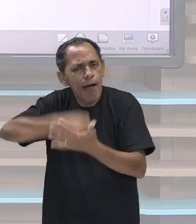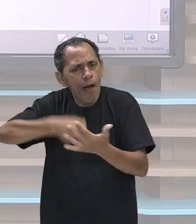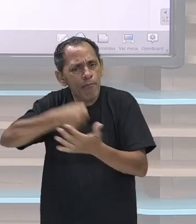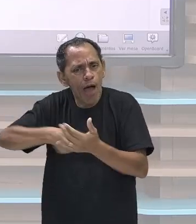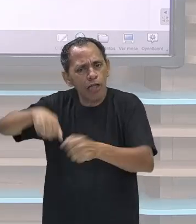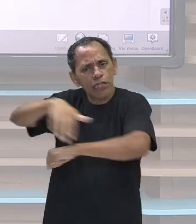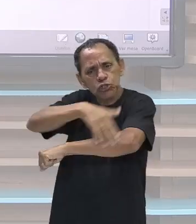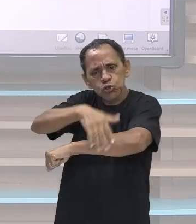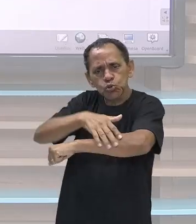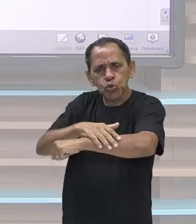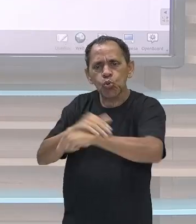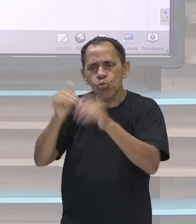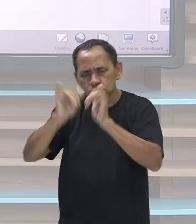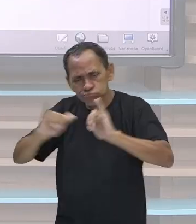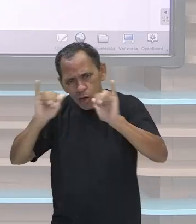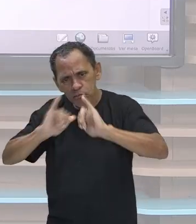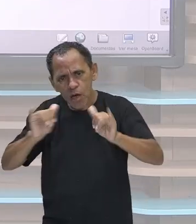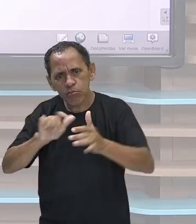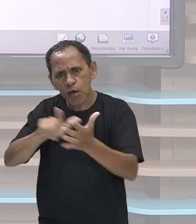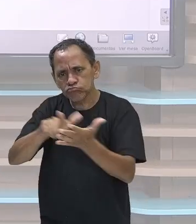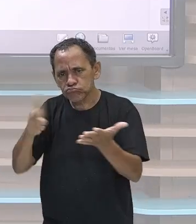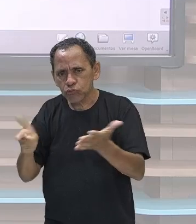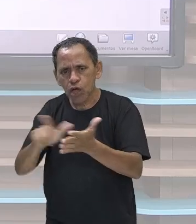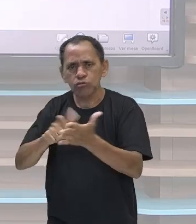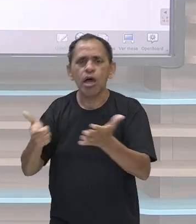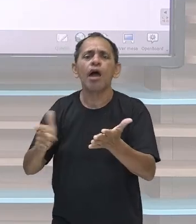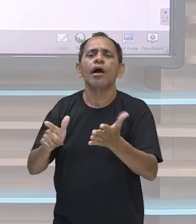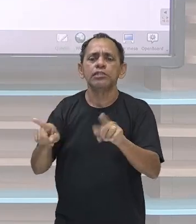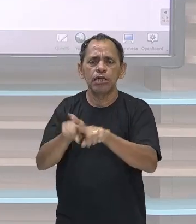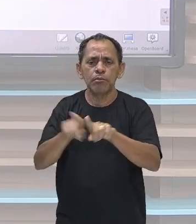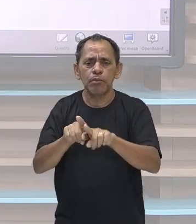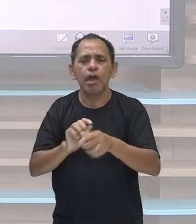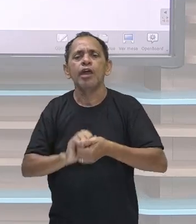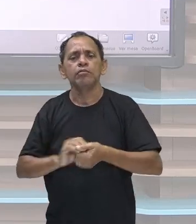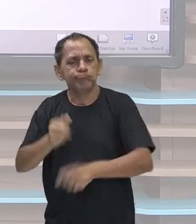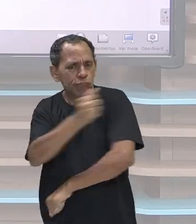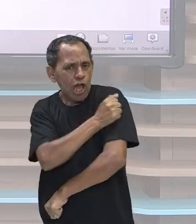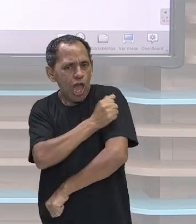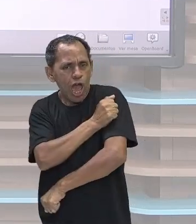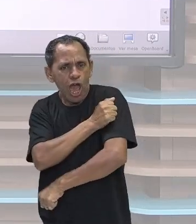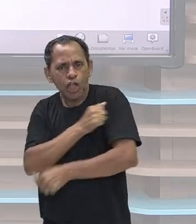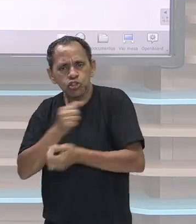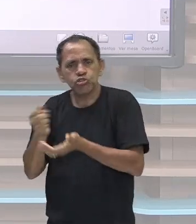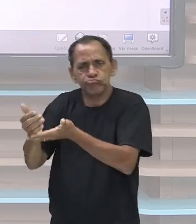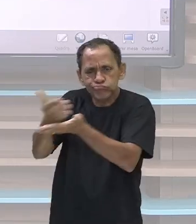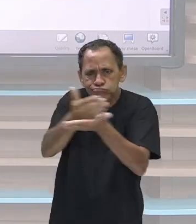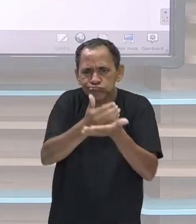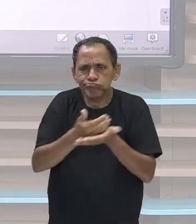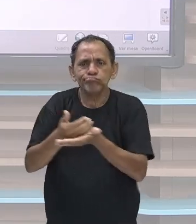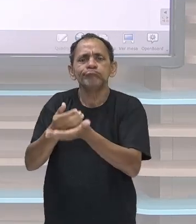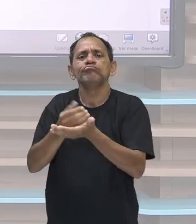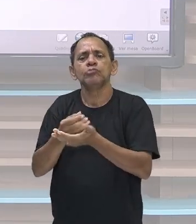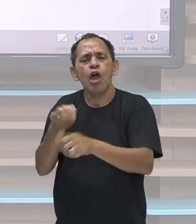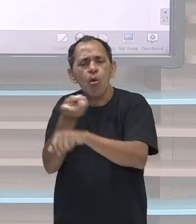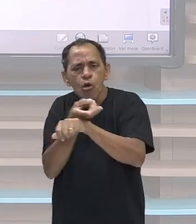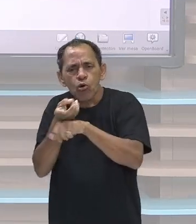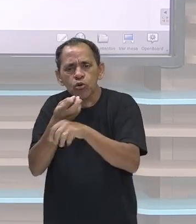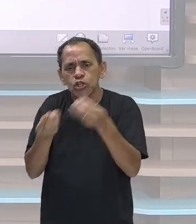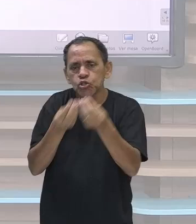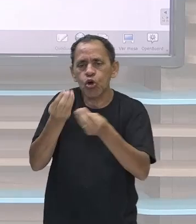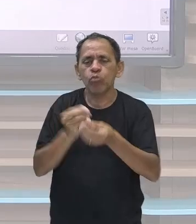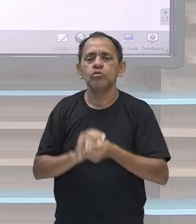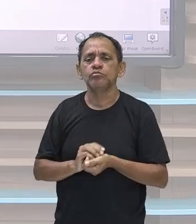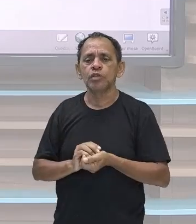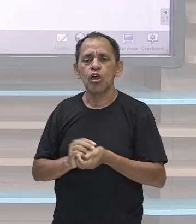Nos jornais, os estudantes à frente aí de reivindicações, né? E eu trouxe um breve histórico